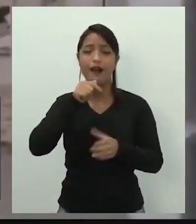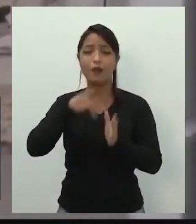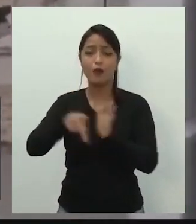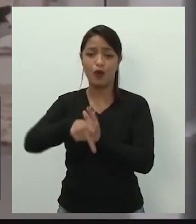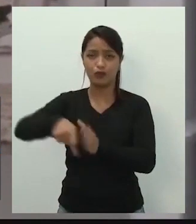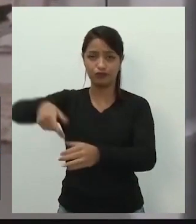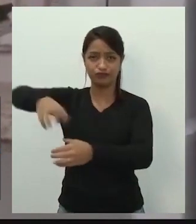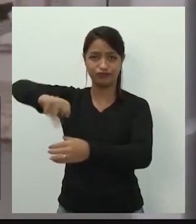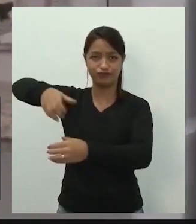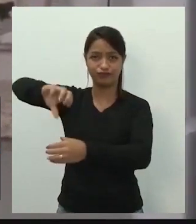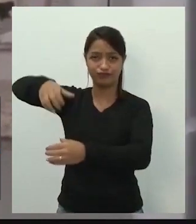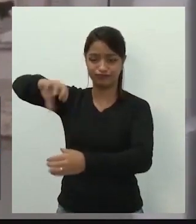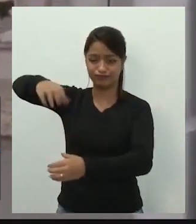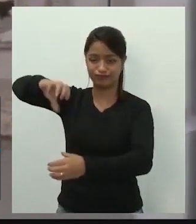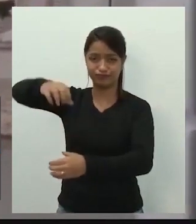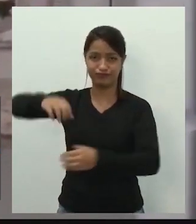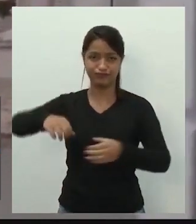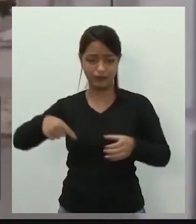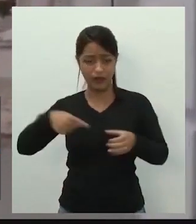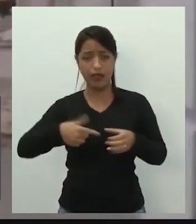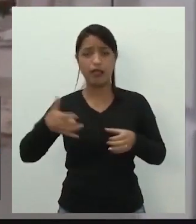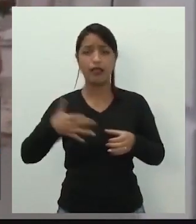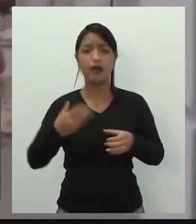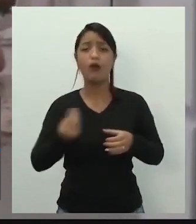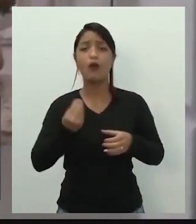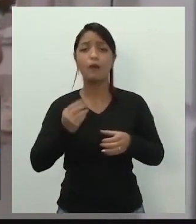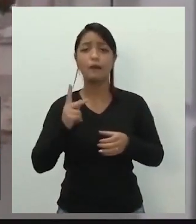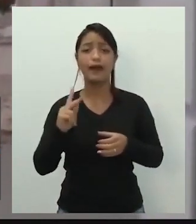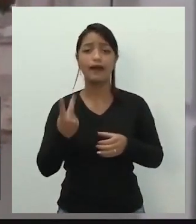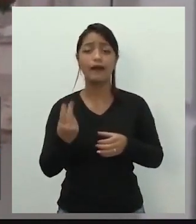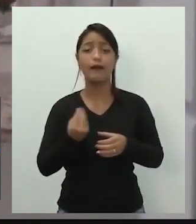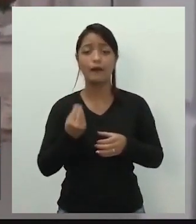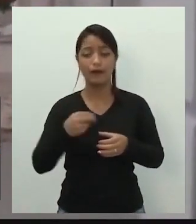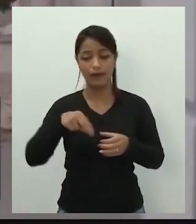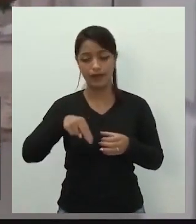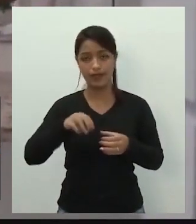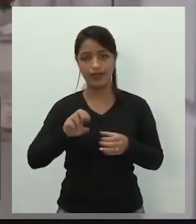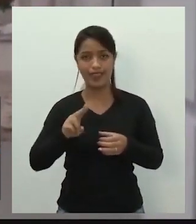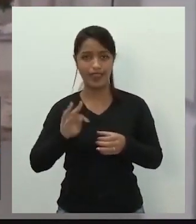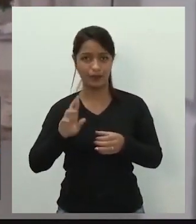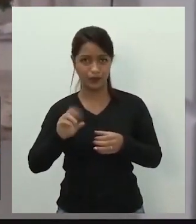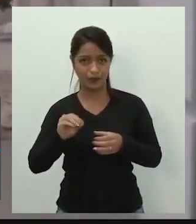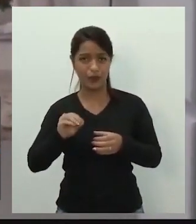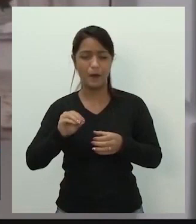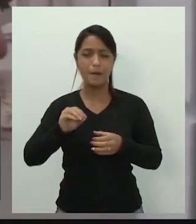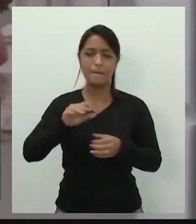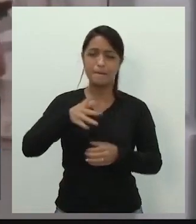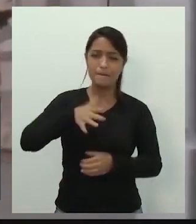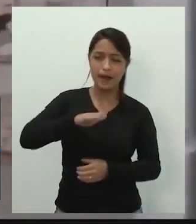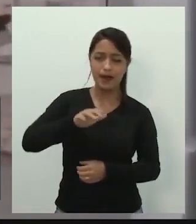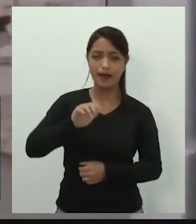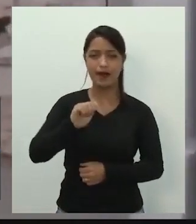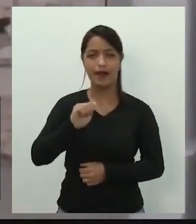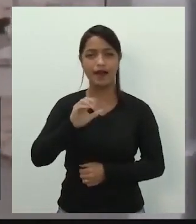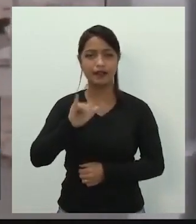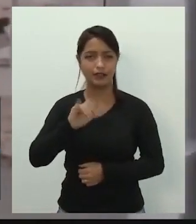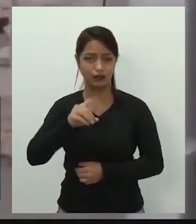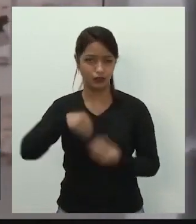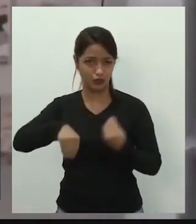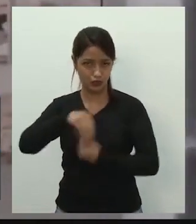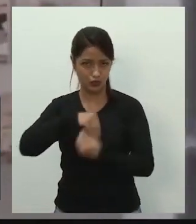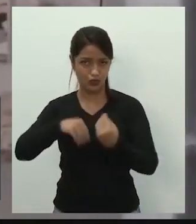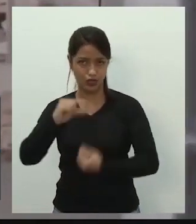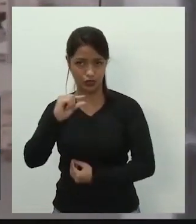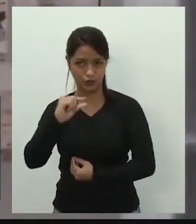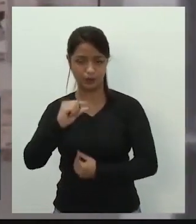A água tem um pH neutro levemente acidificado. Se eu comparar a água da torneira com o meu indicador,